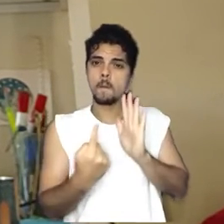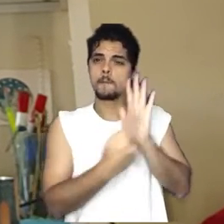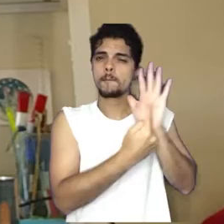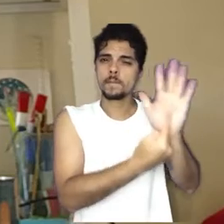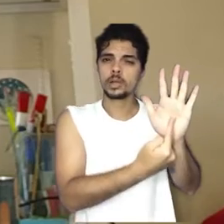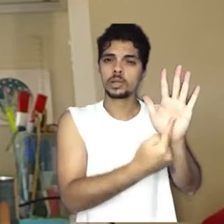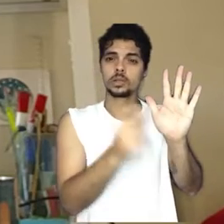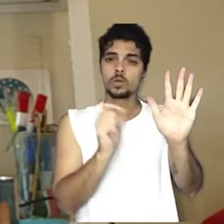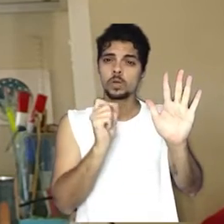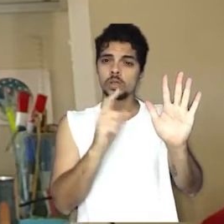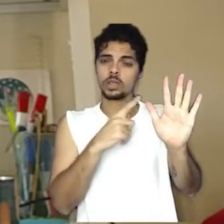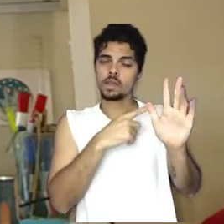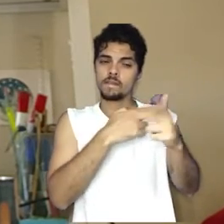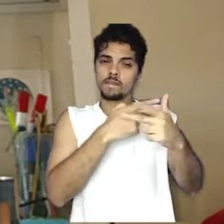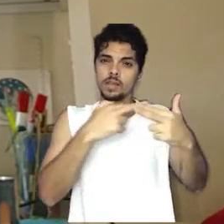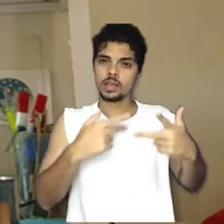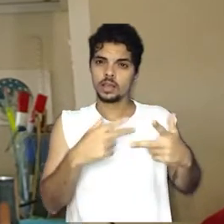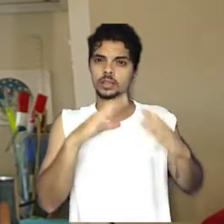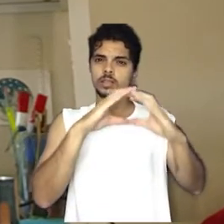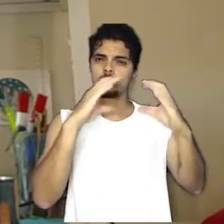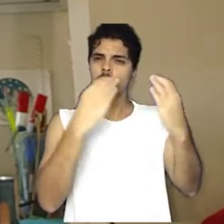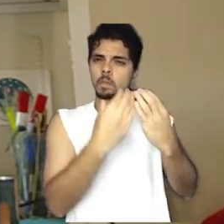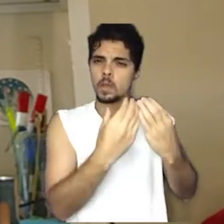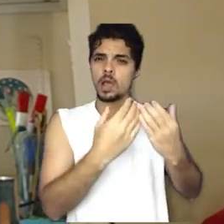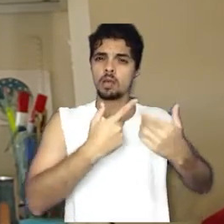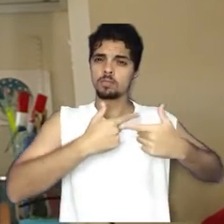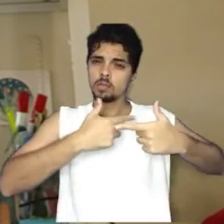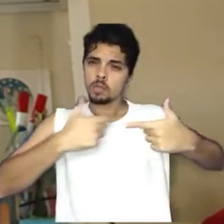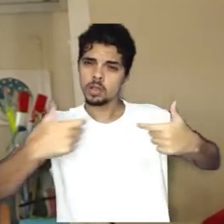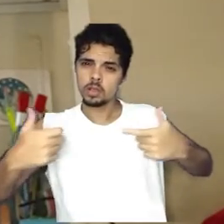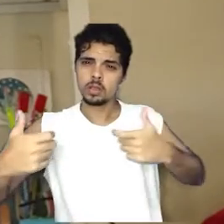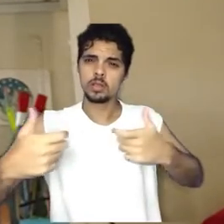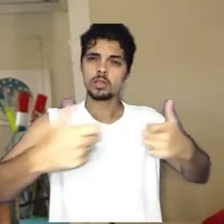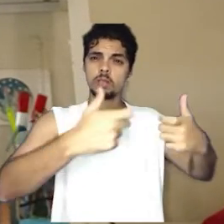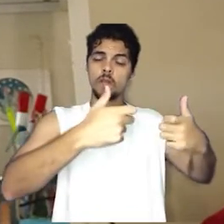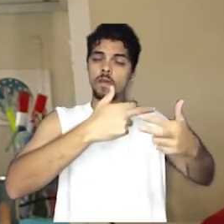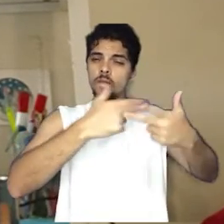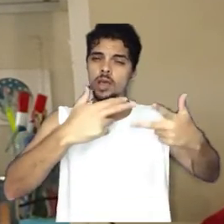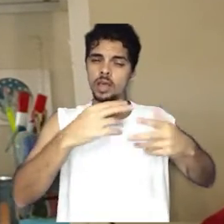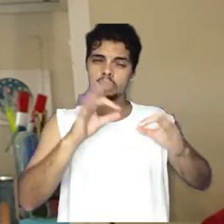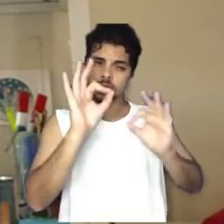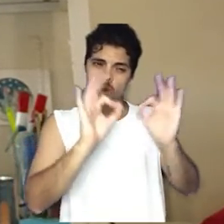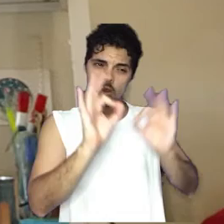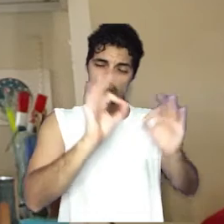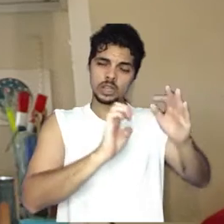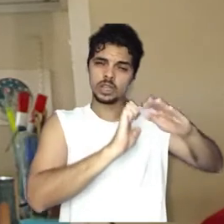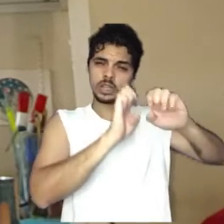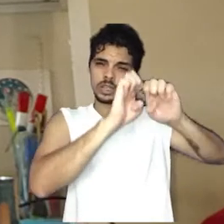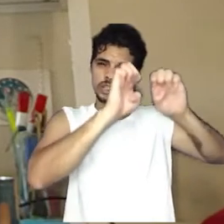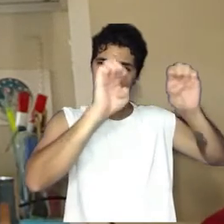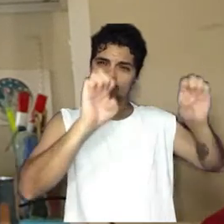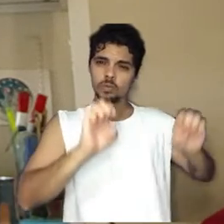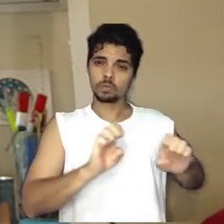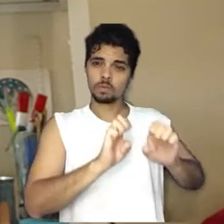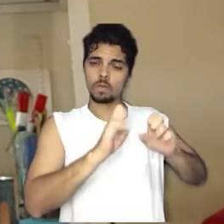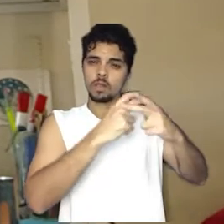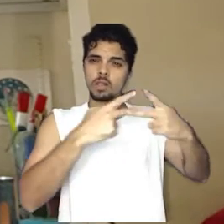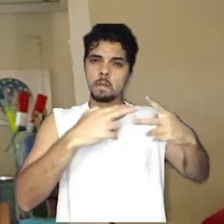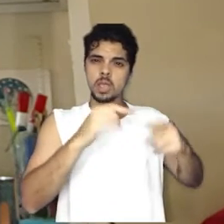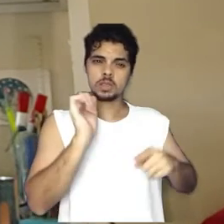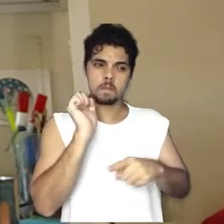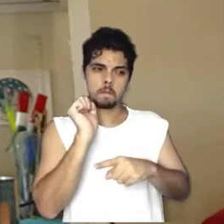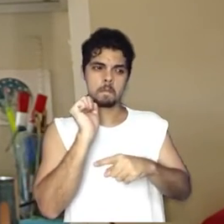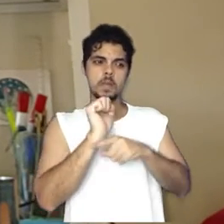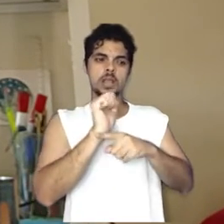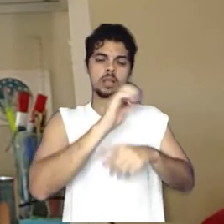e algumas vilas de índio que mandaram tropas, que ajeitaram infraestrutura, né,